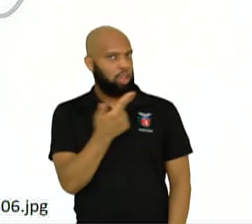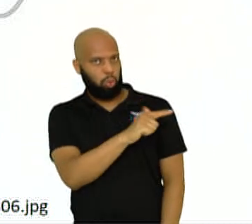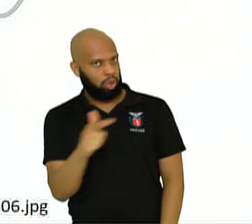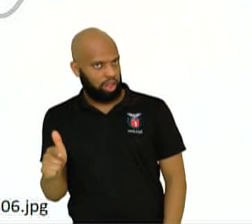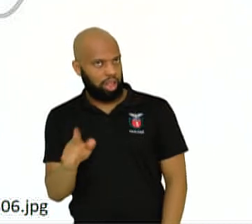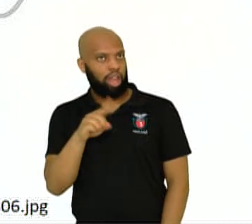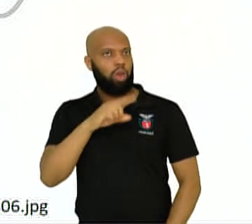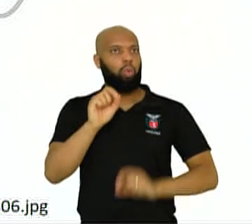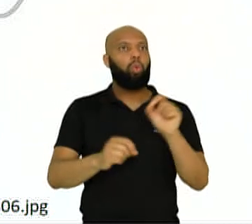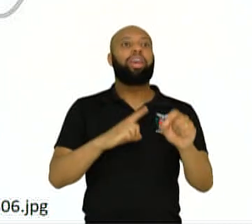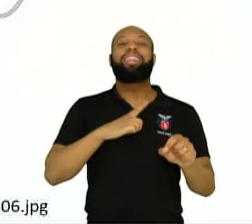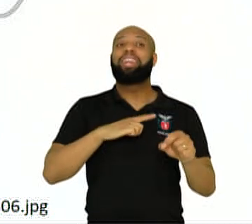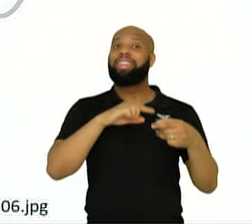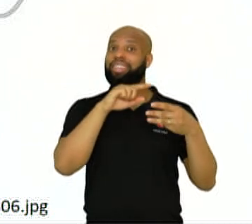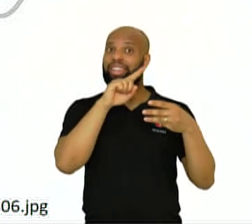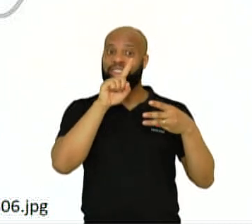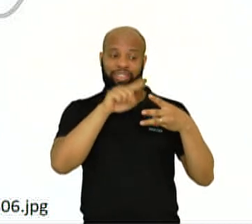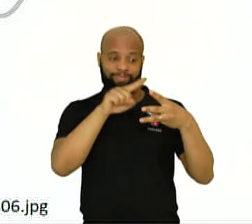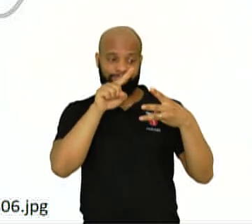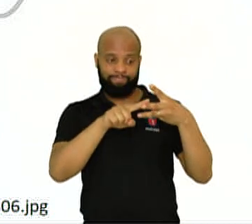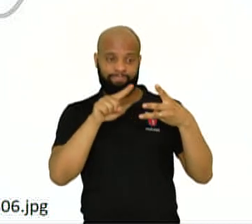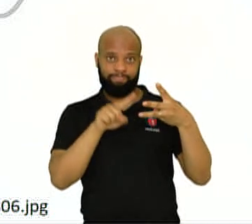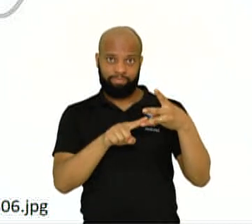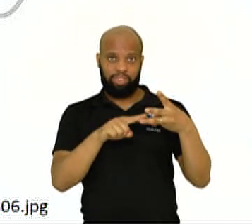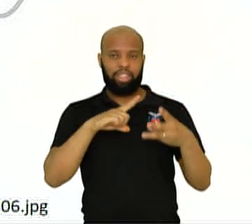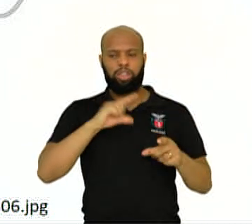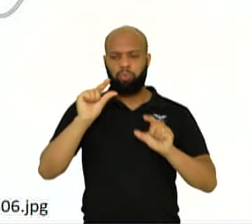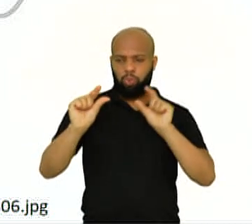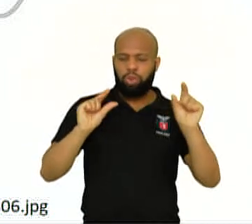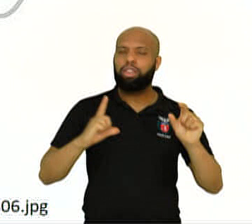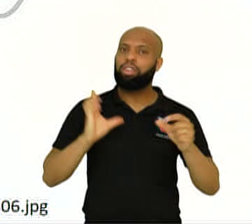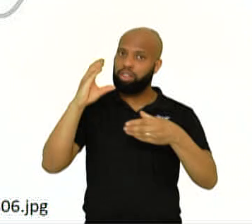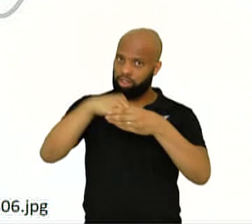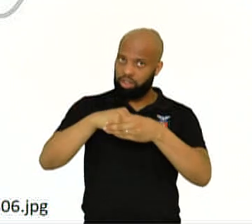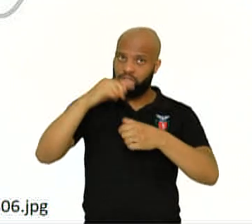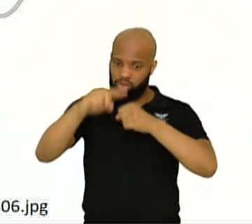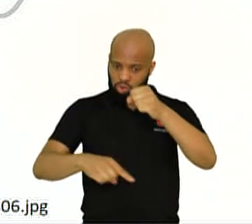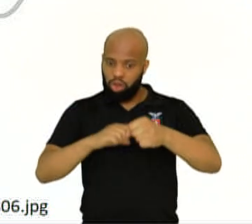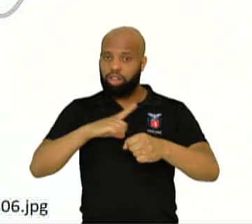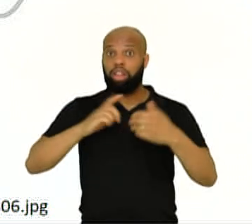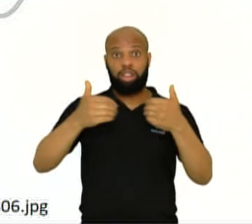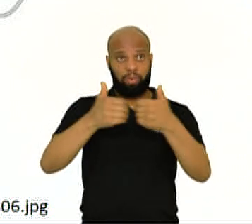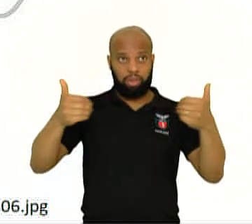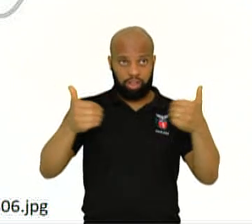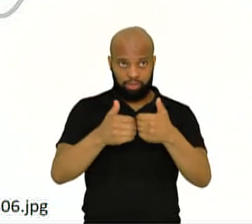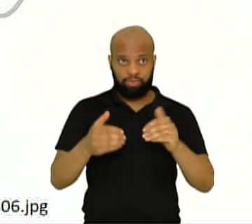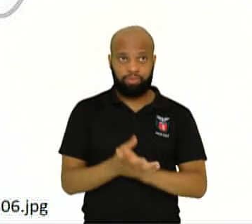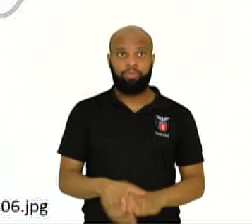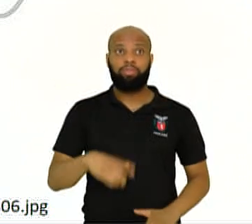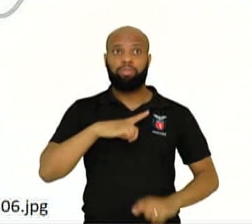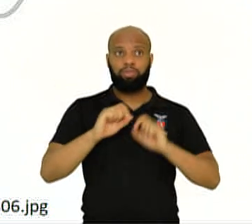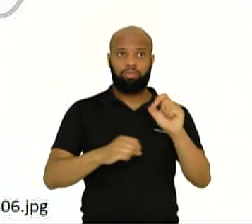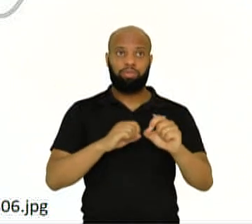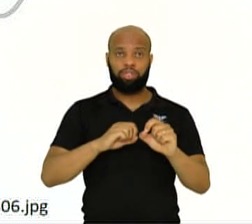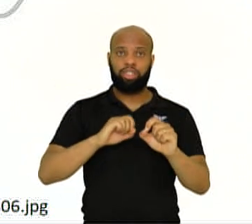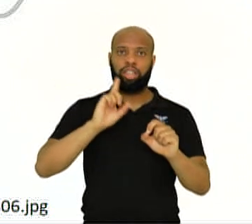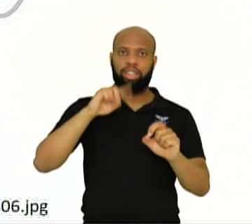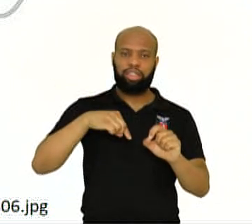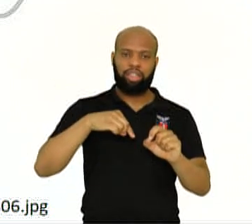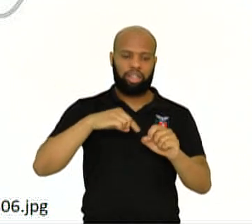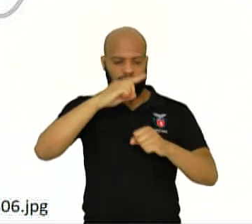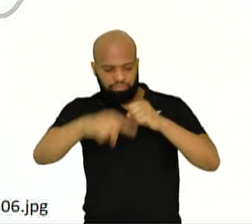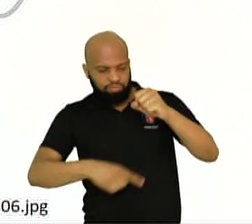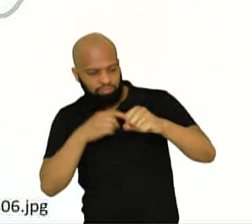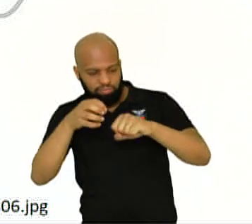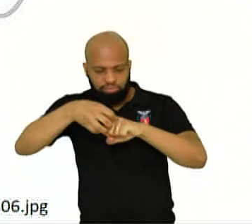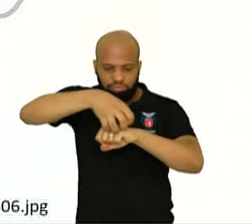é composta por partes. Então, os átomos têm partes. Tem uma parte positiva,